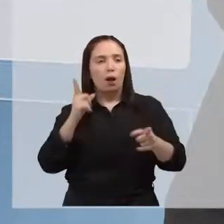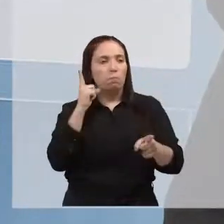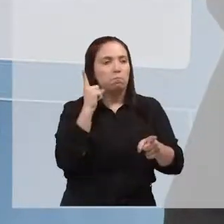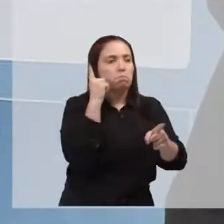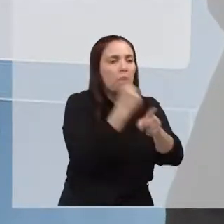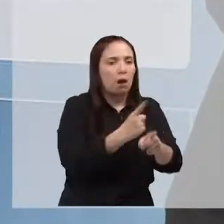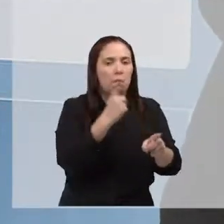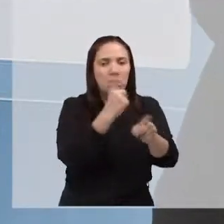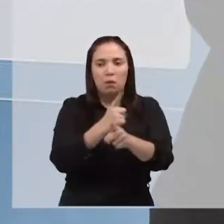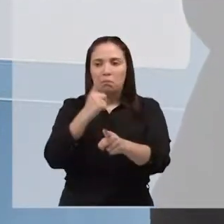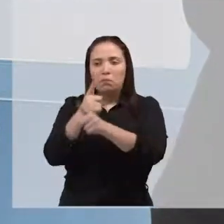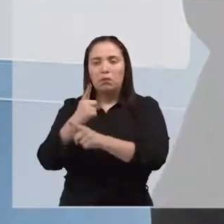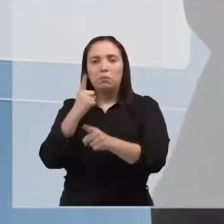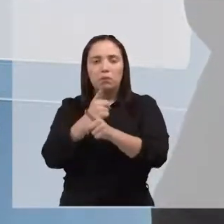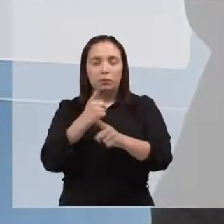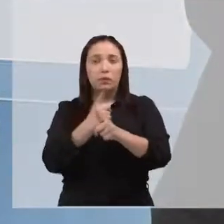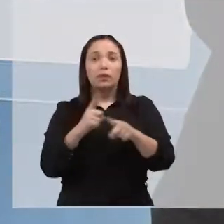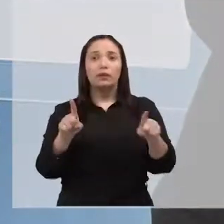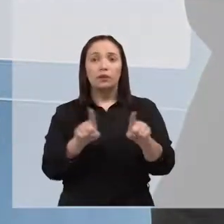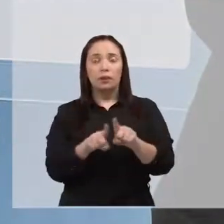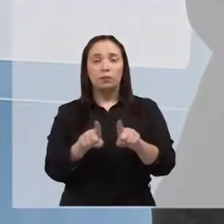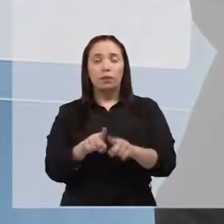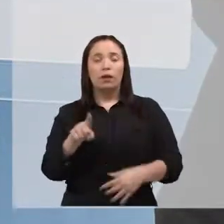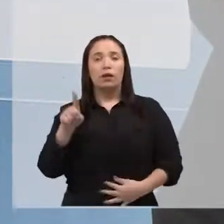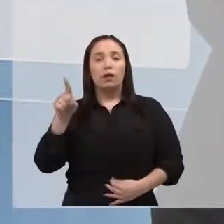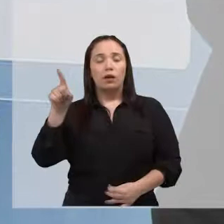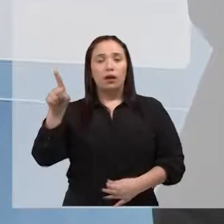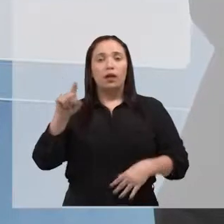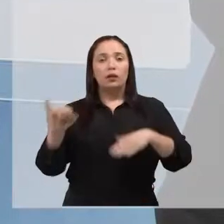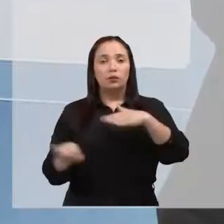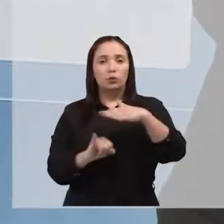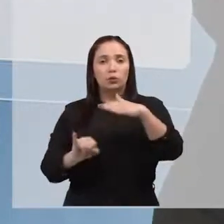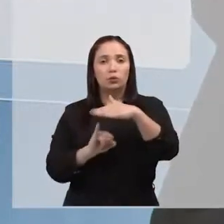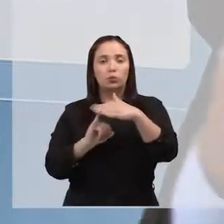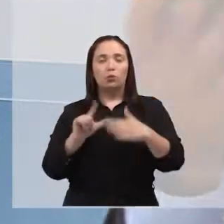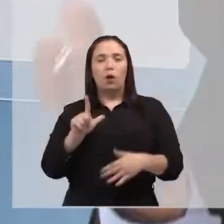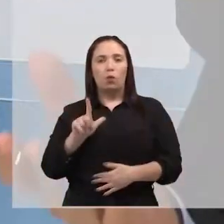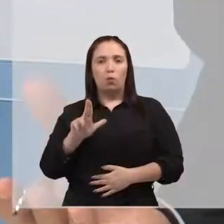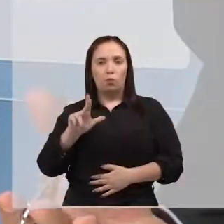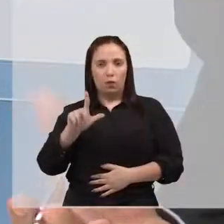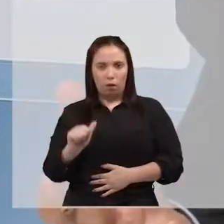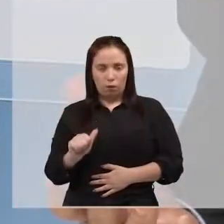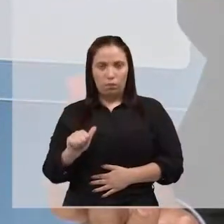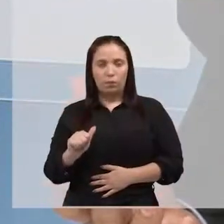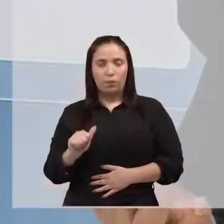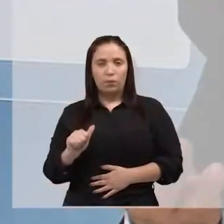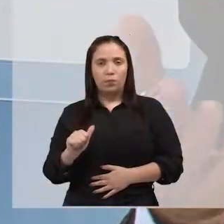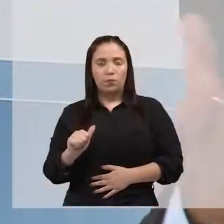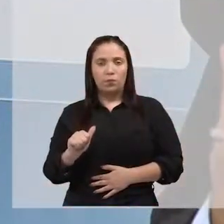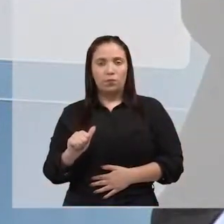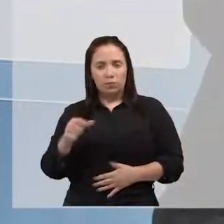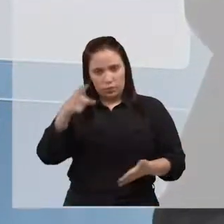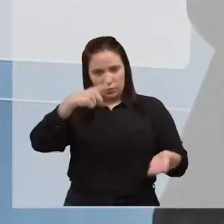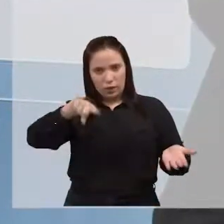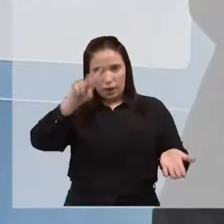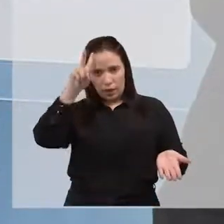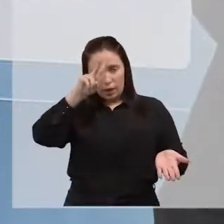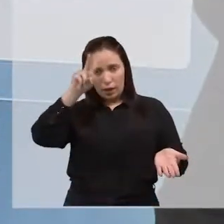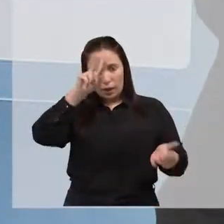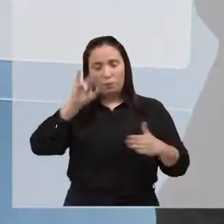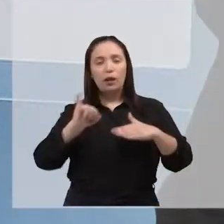Né? E do Instituto Lula, que, para que o assinante lembre, o Instituto